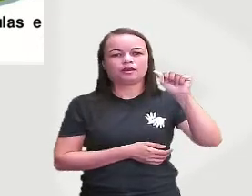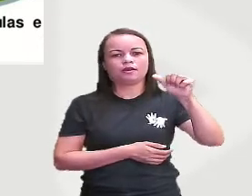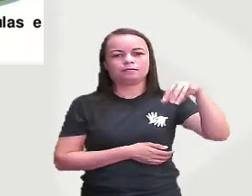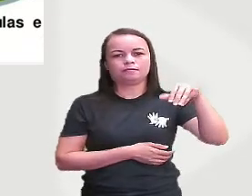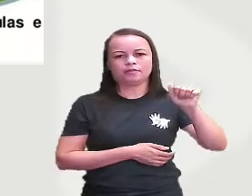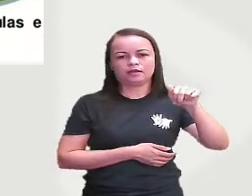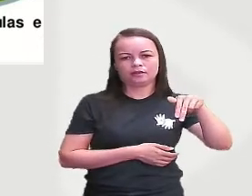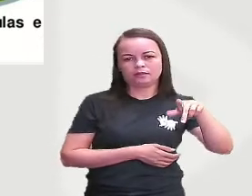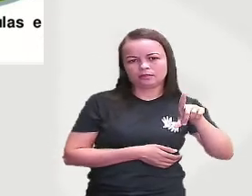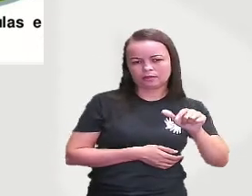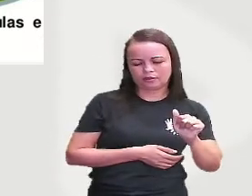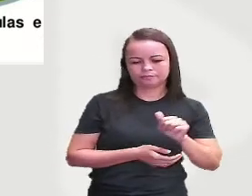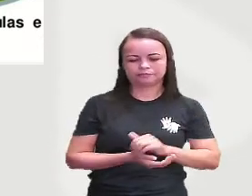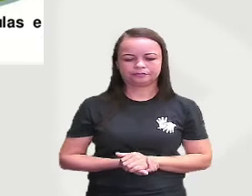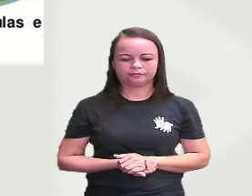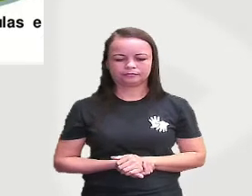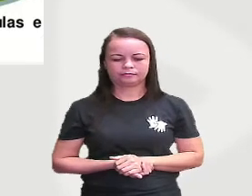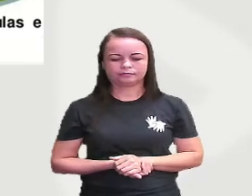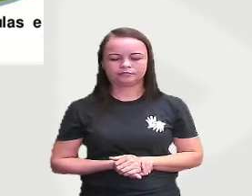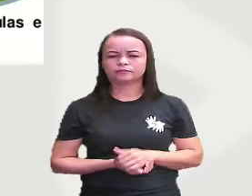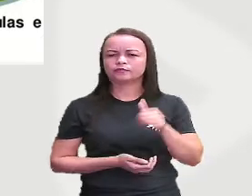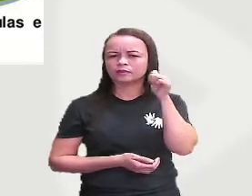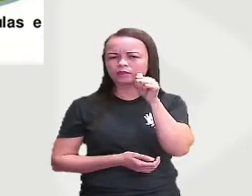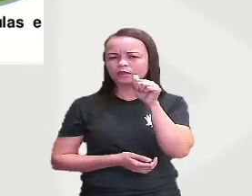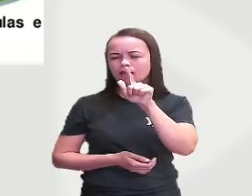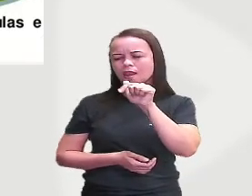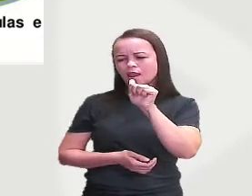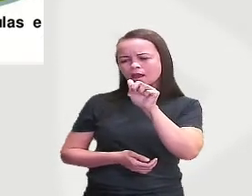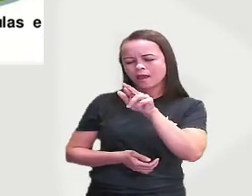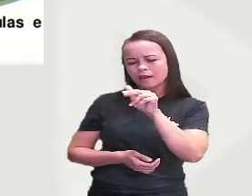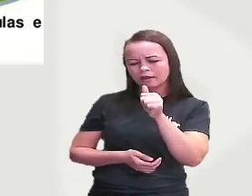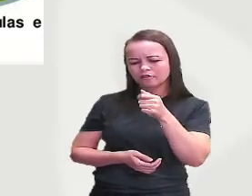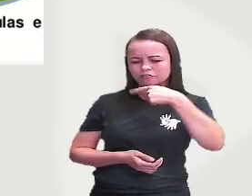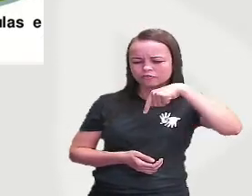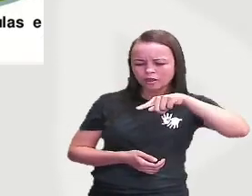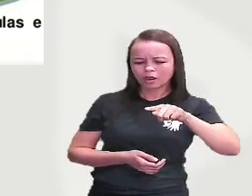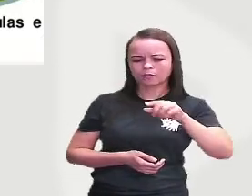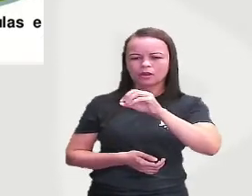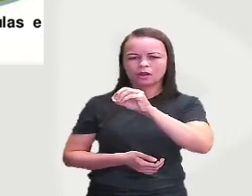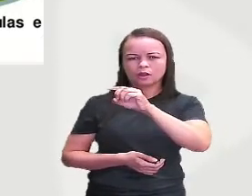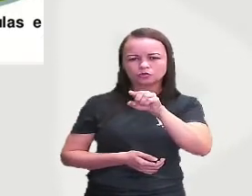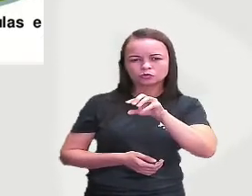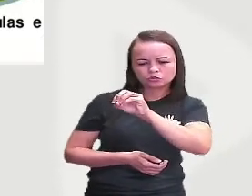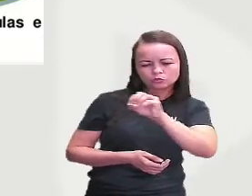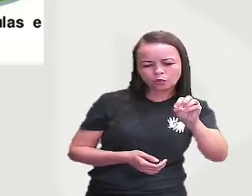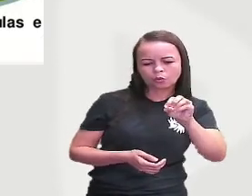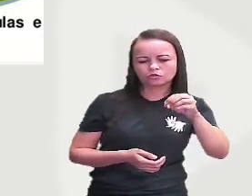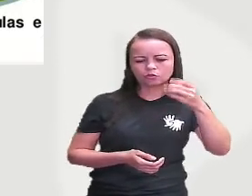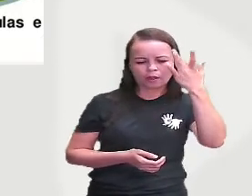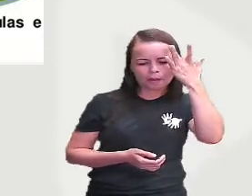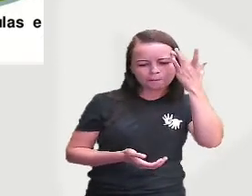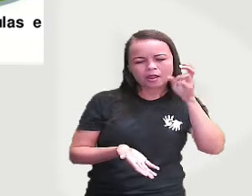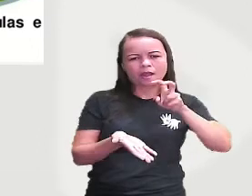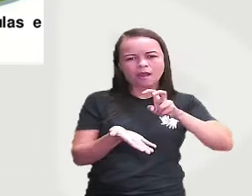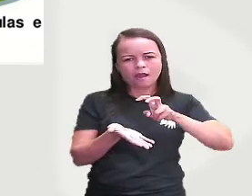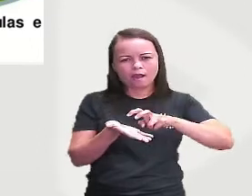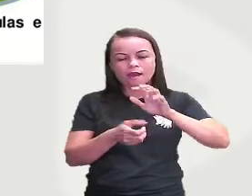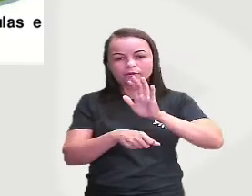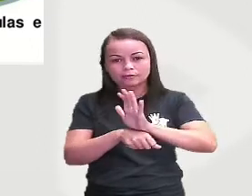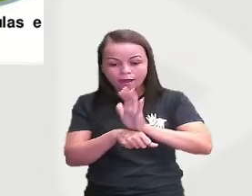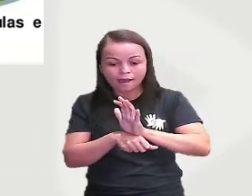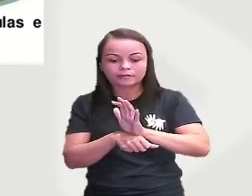assim no bilhete: Lara, vamos ao zoológico amanhã à tarde? Meus pais vão pegá-la. Lá